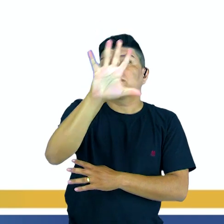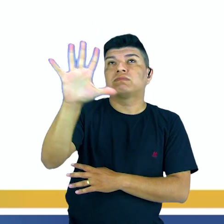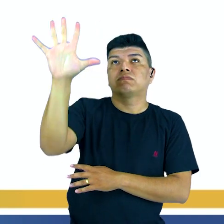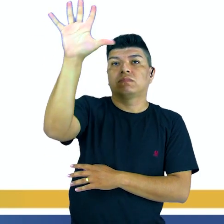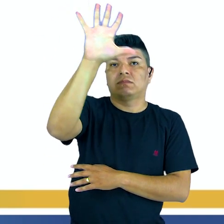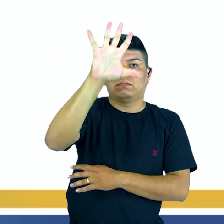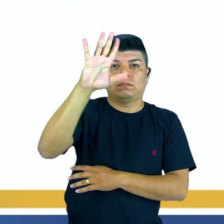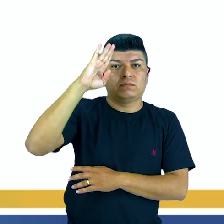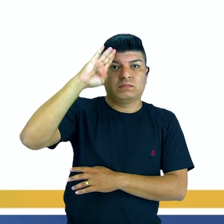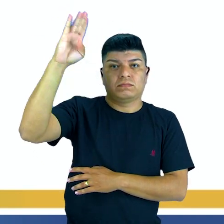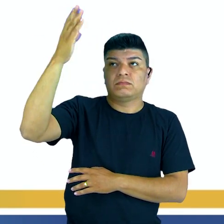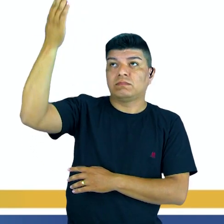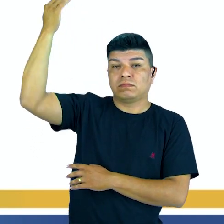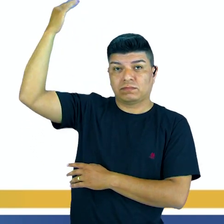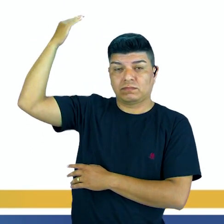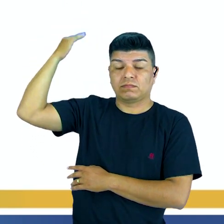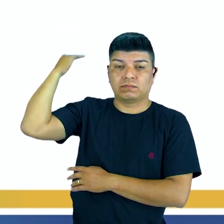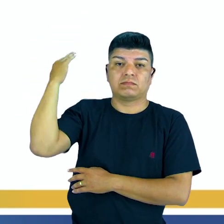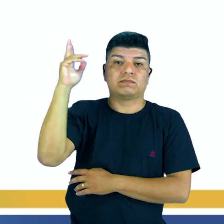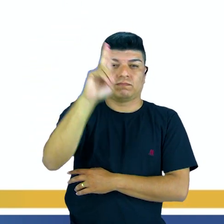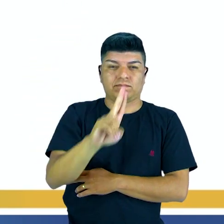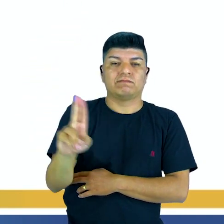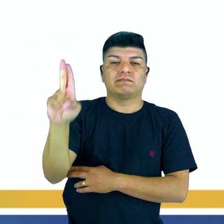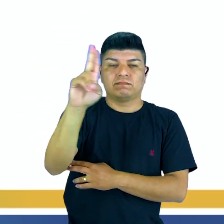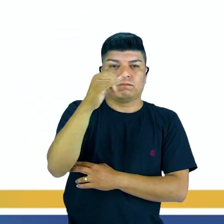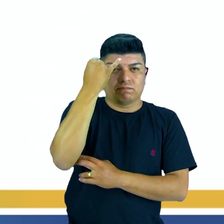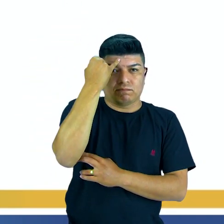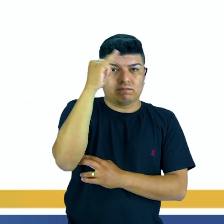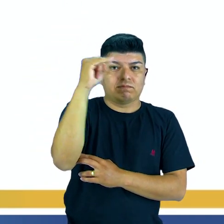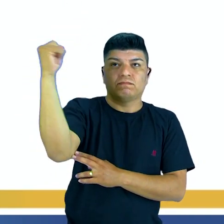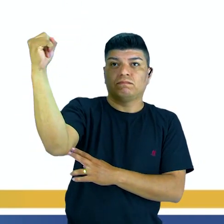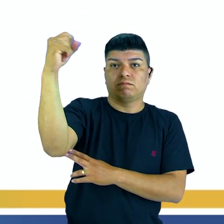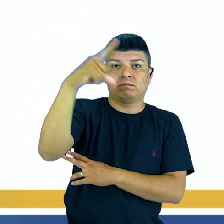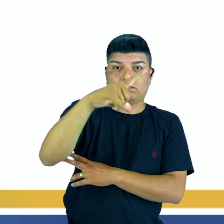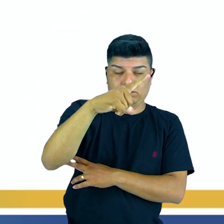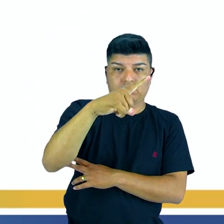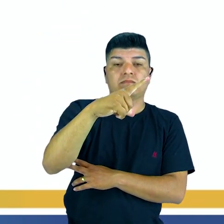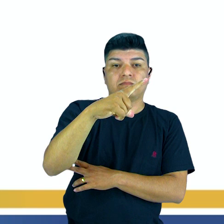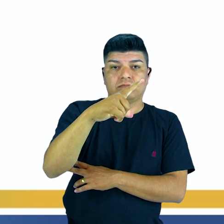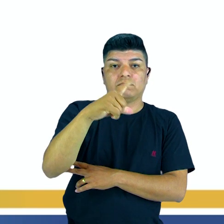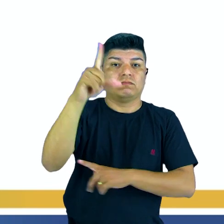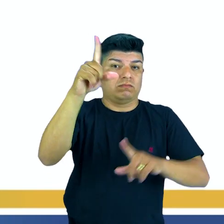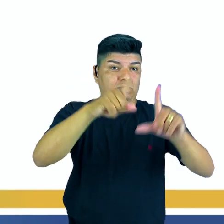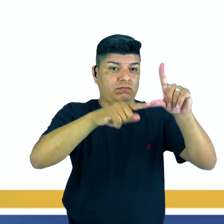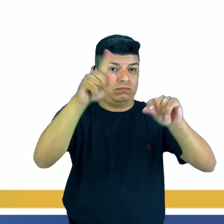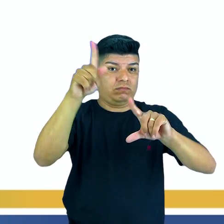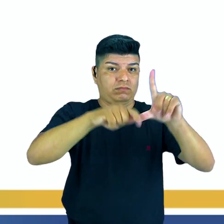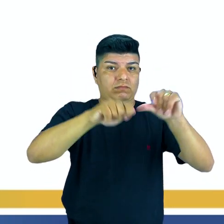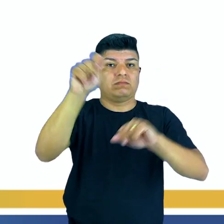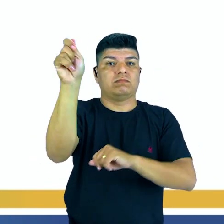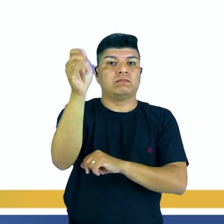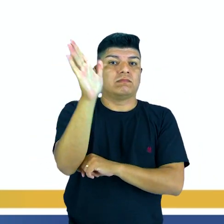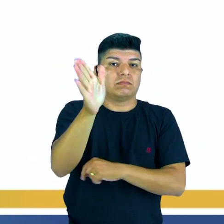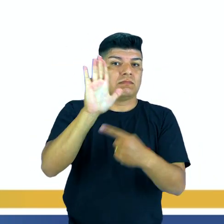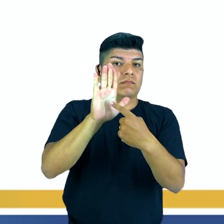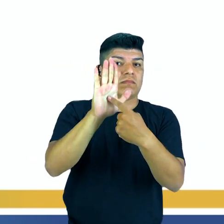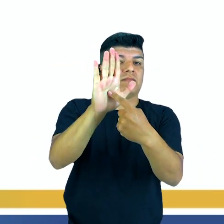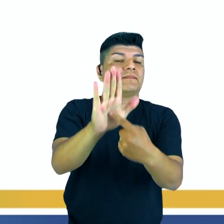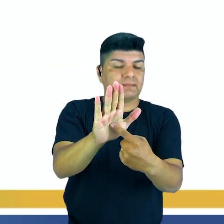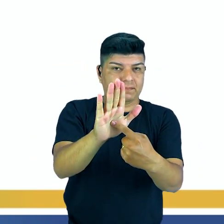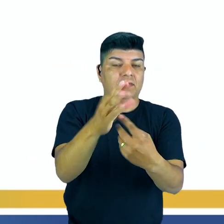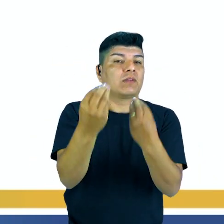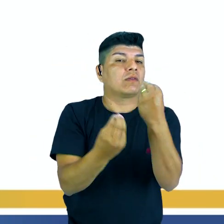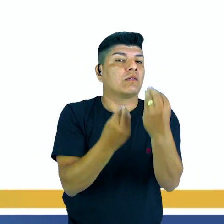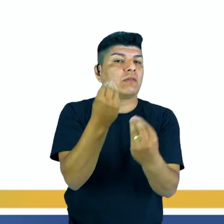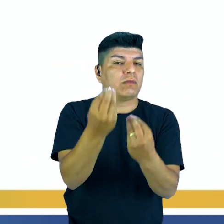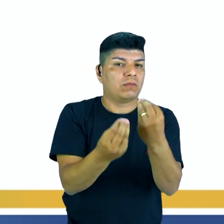aí, principalmente, os antigos utilizavam bastante. A ideia do Sol e a ideia das estrelas. Já a gente mostra para vocês como